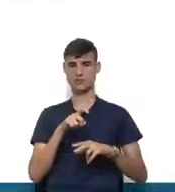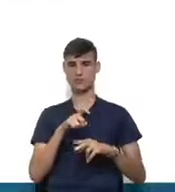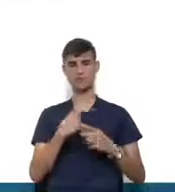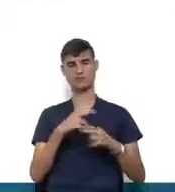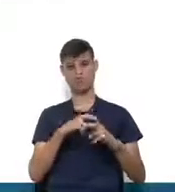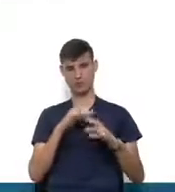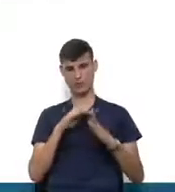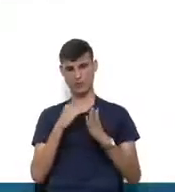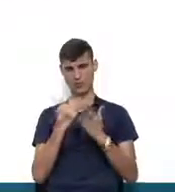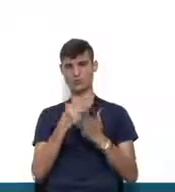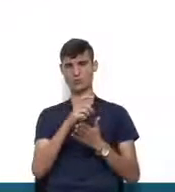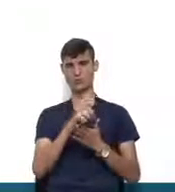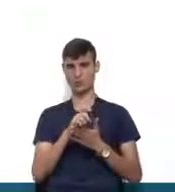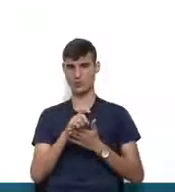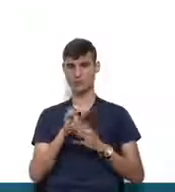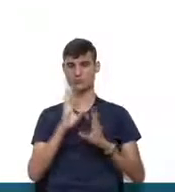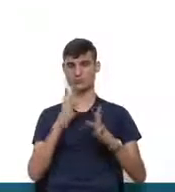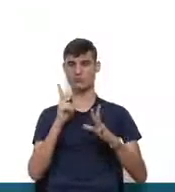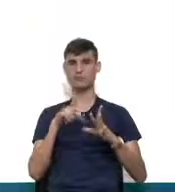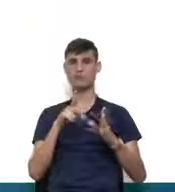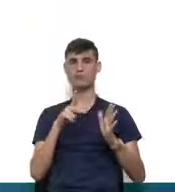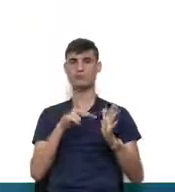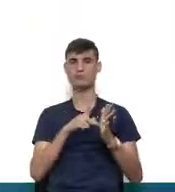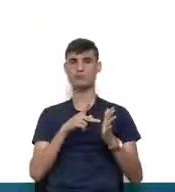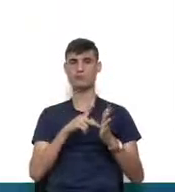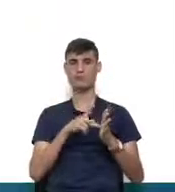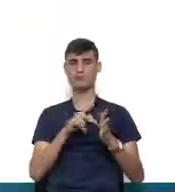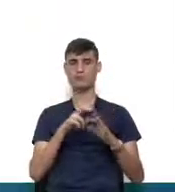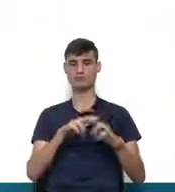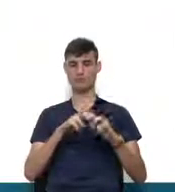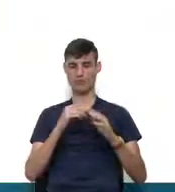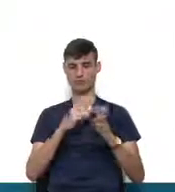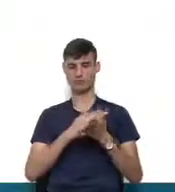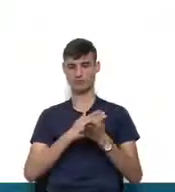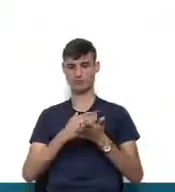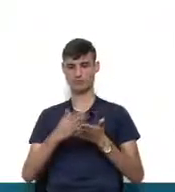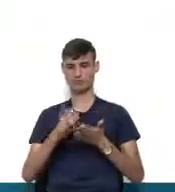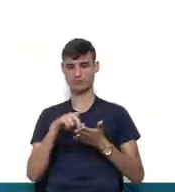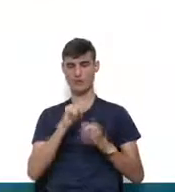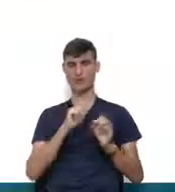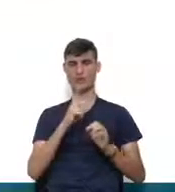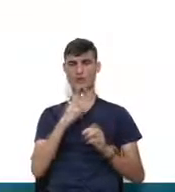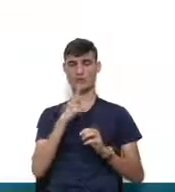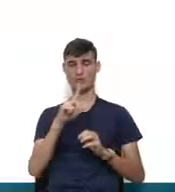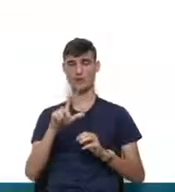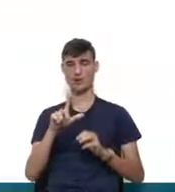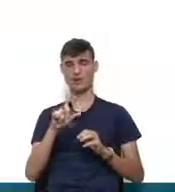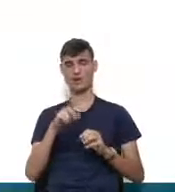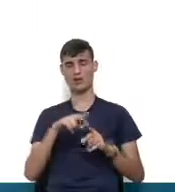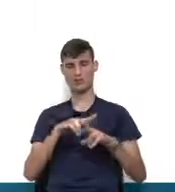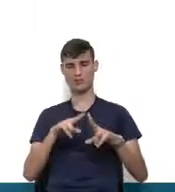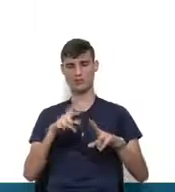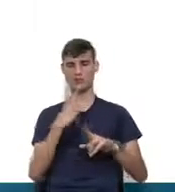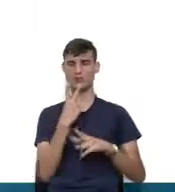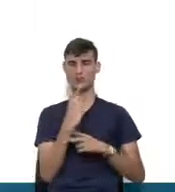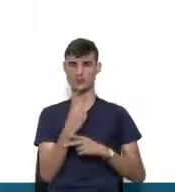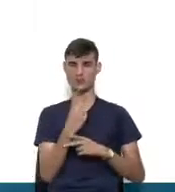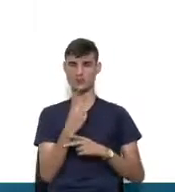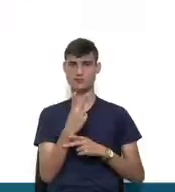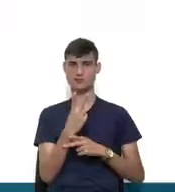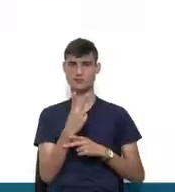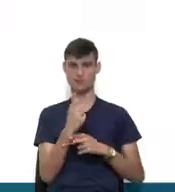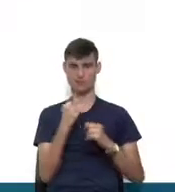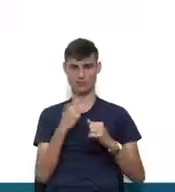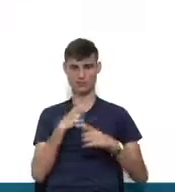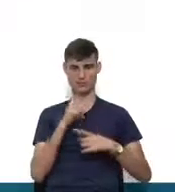para todo x que for real. Além disso, o período é o quê? É 2L's, que é igual a 2.